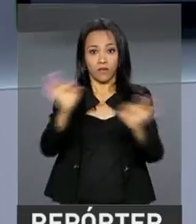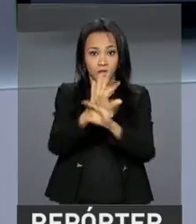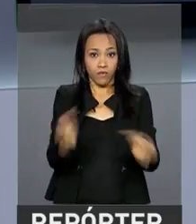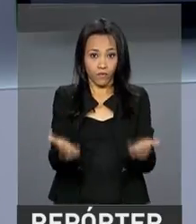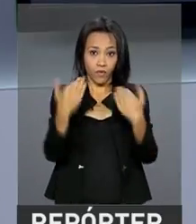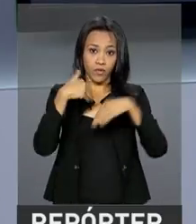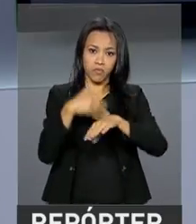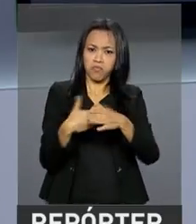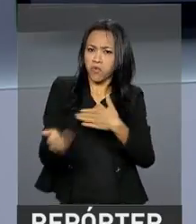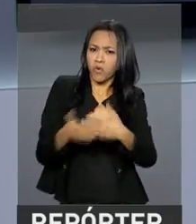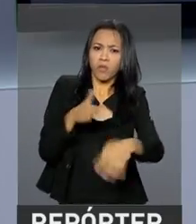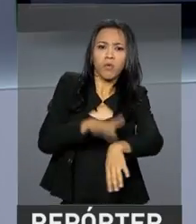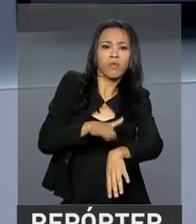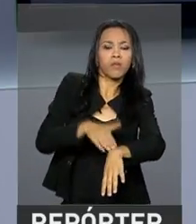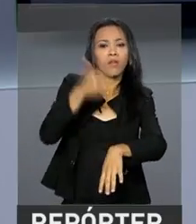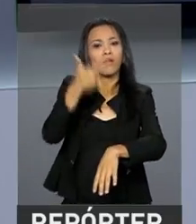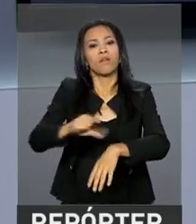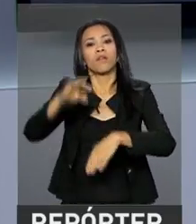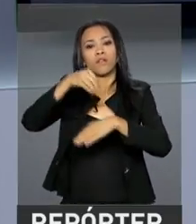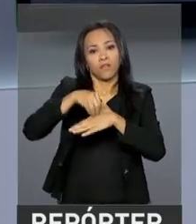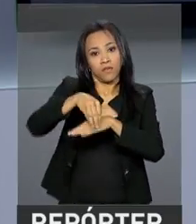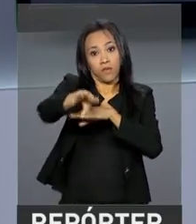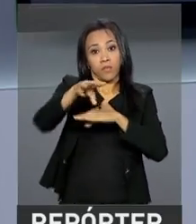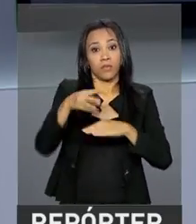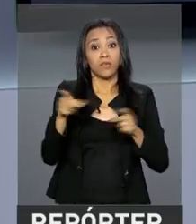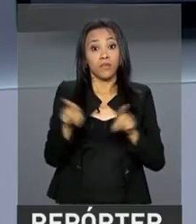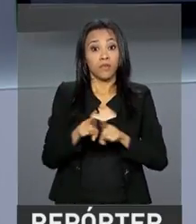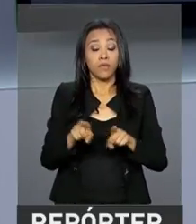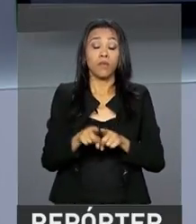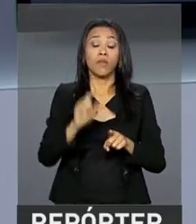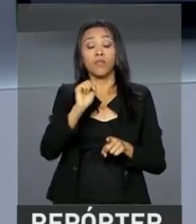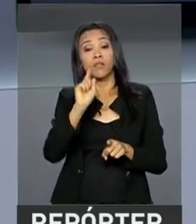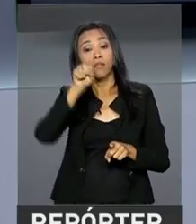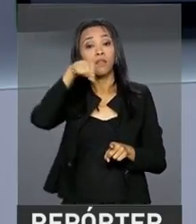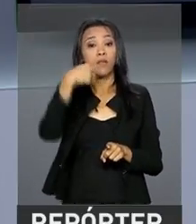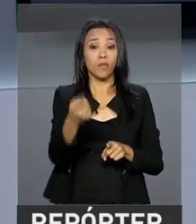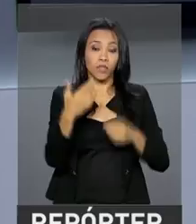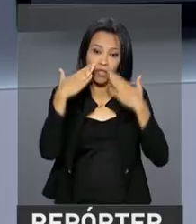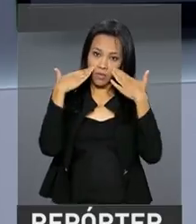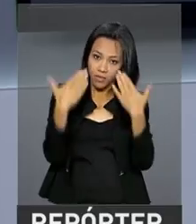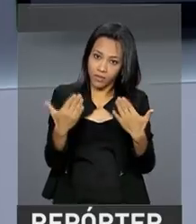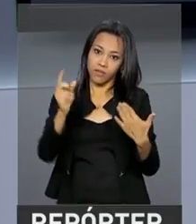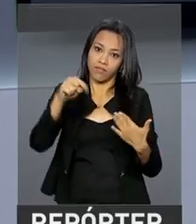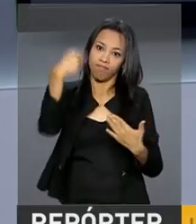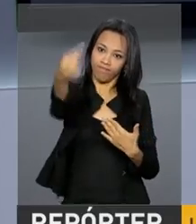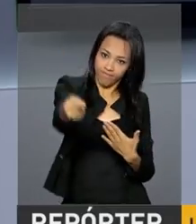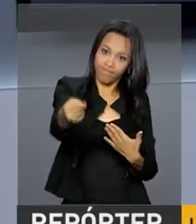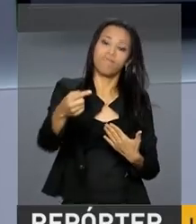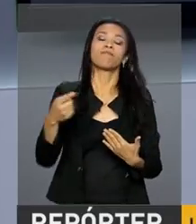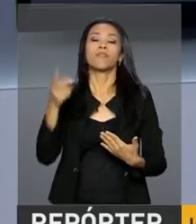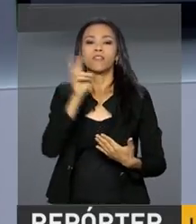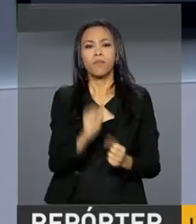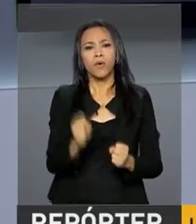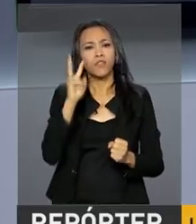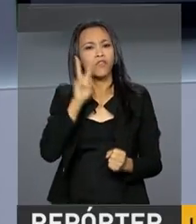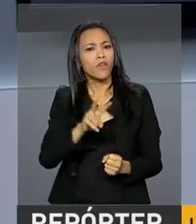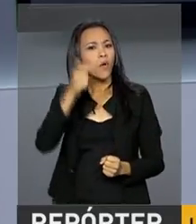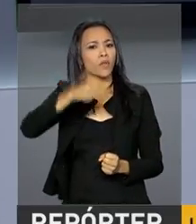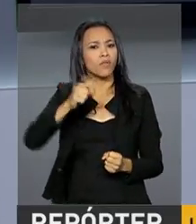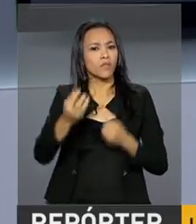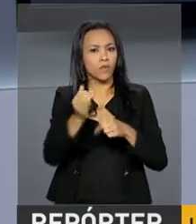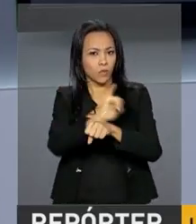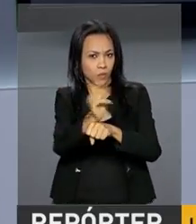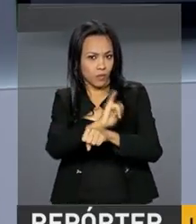aqui voltamos a qualquer momento com outras informações ou em uma hora na nossa próxima edição você pode rever as reportagens no